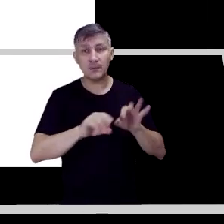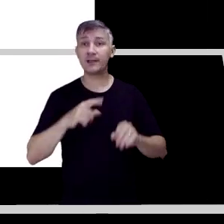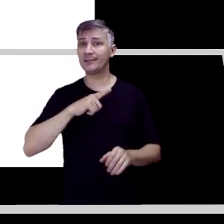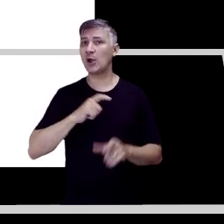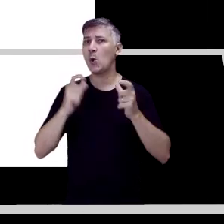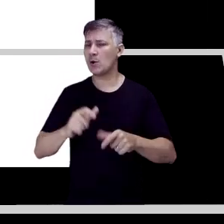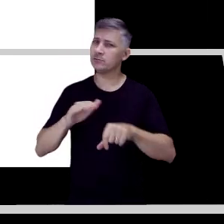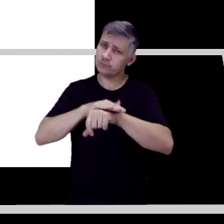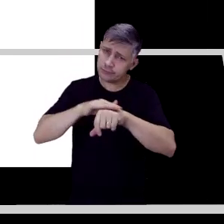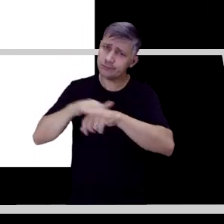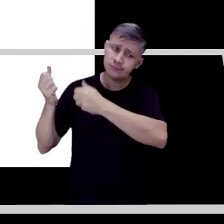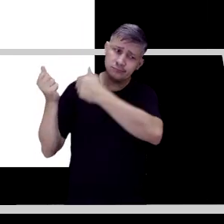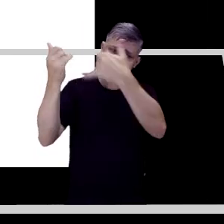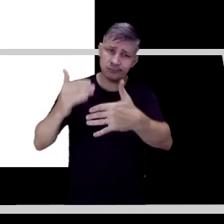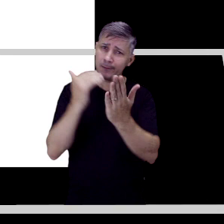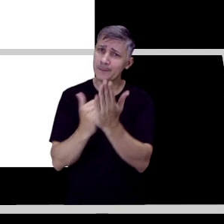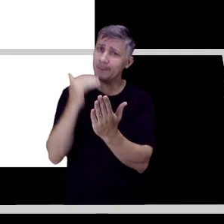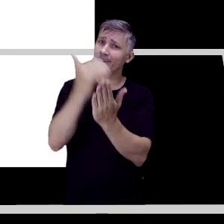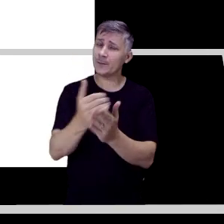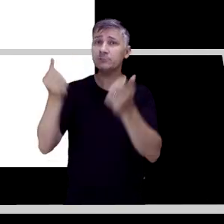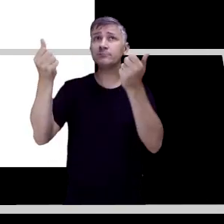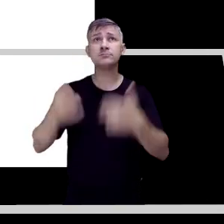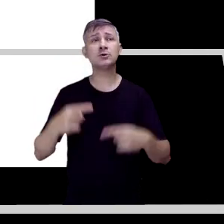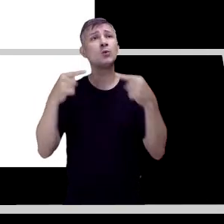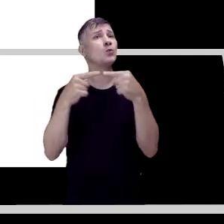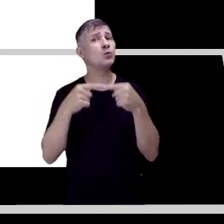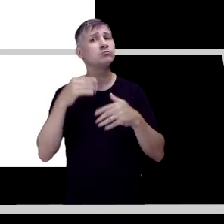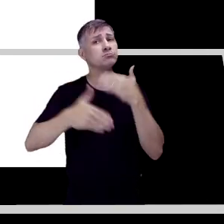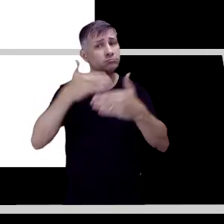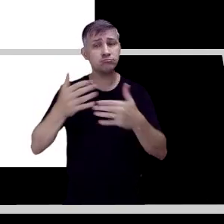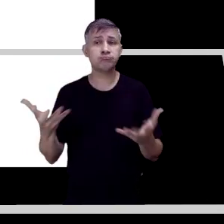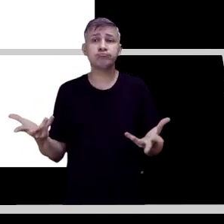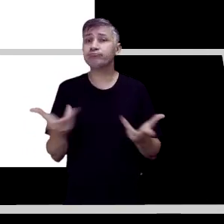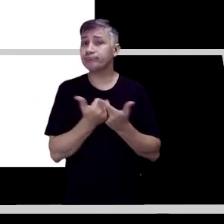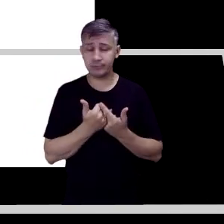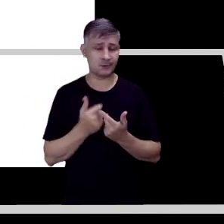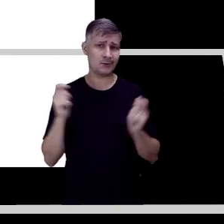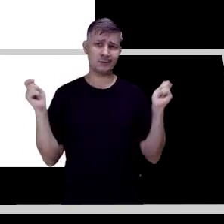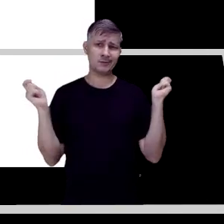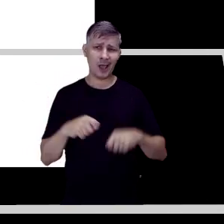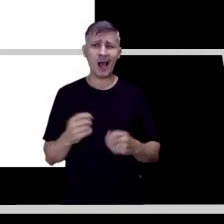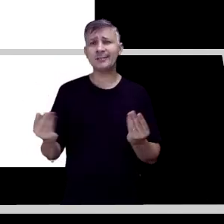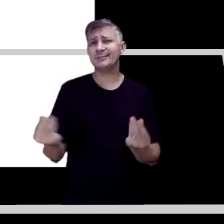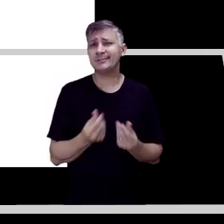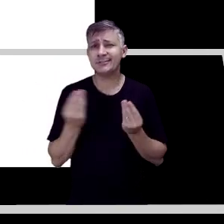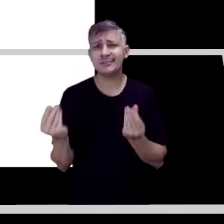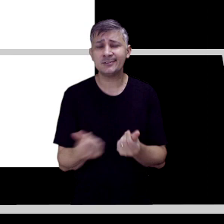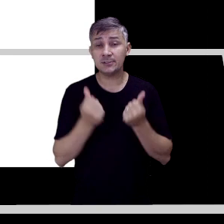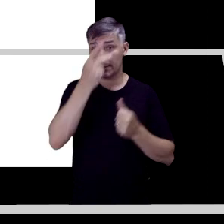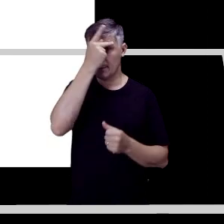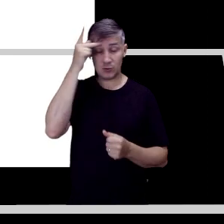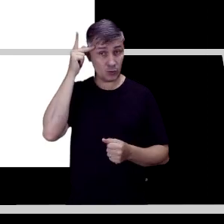mais espaço para conversar, para levar isso para o lado de uma coisa que efetivamente sirva assim,